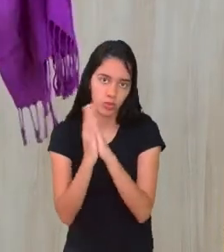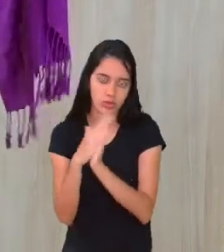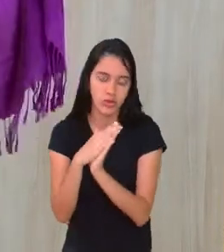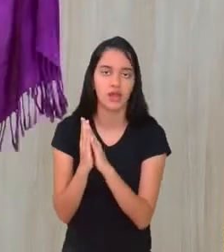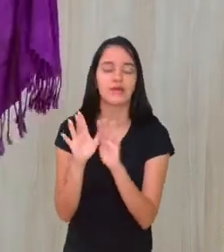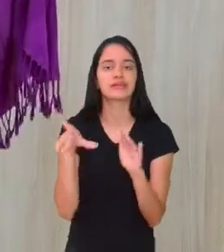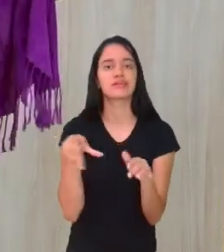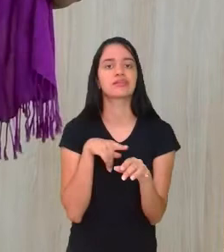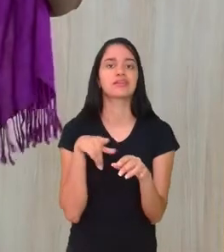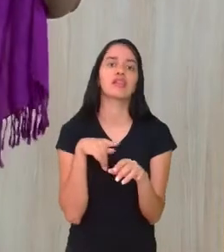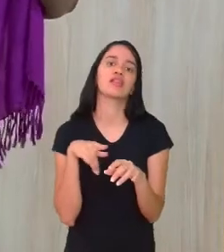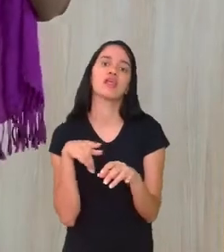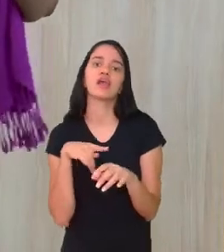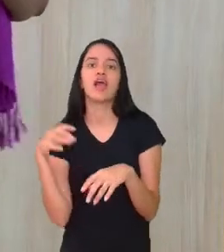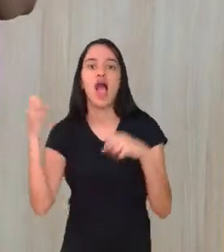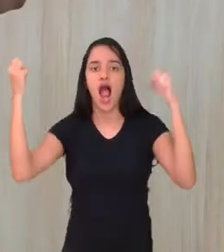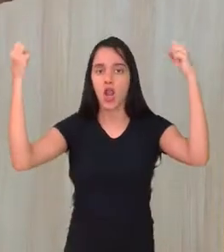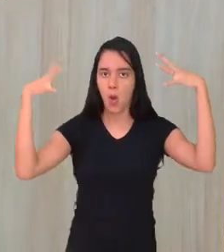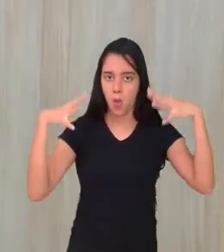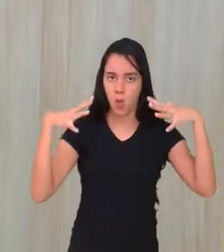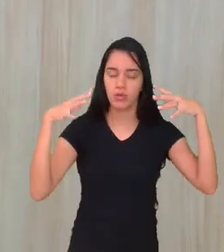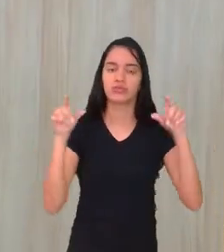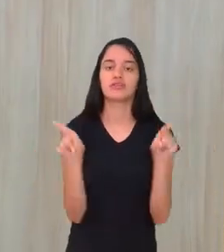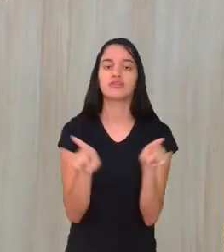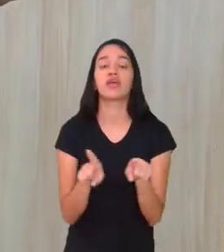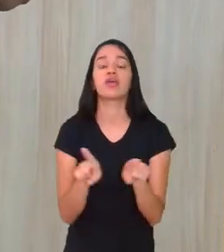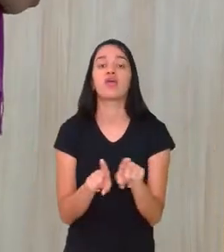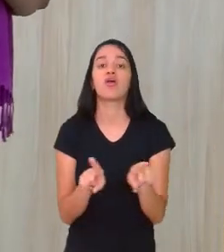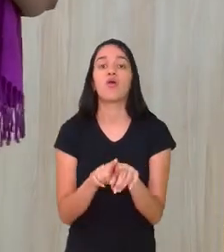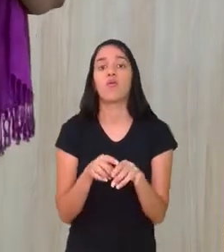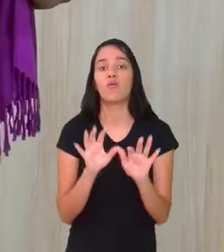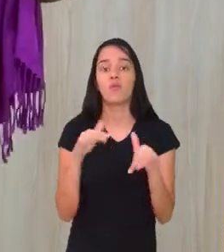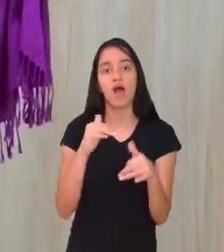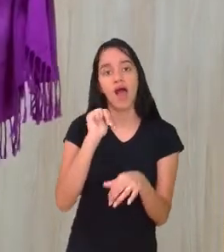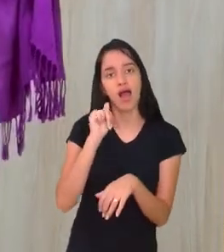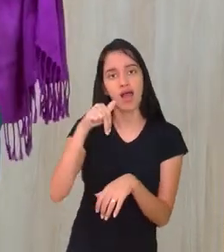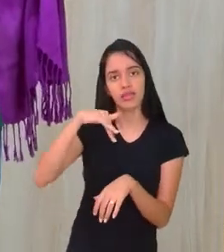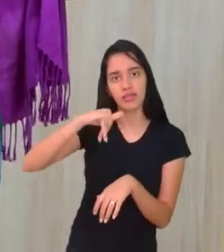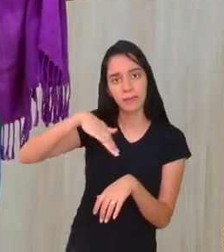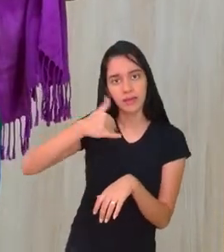tenha a luz de fundo, é uma animação